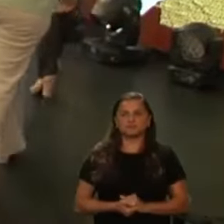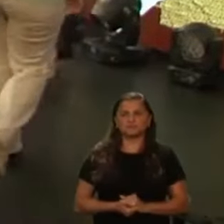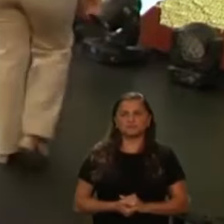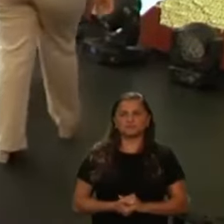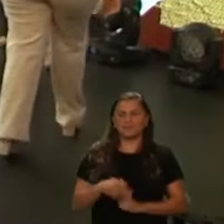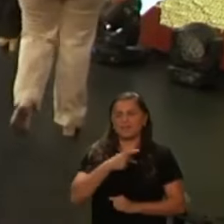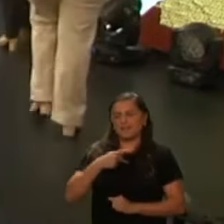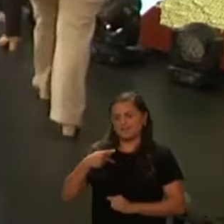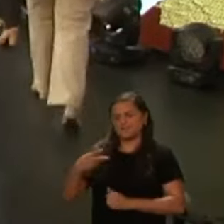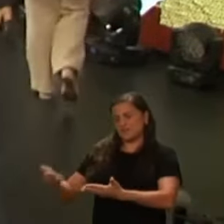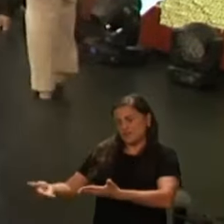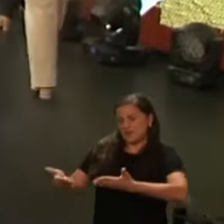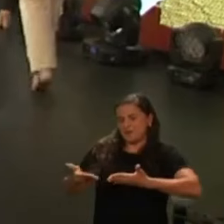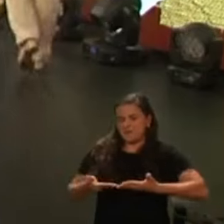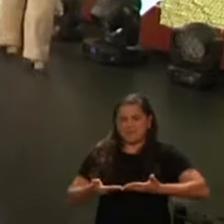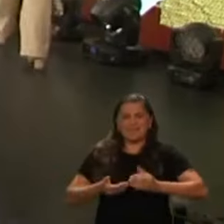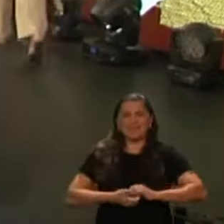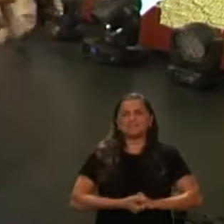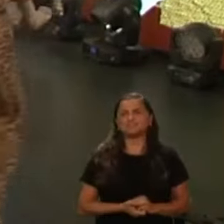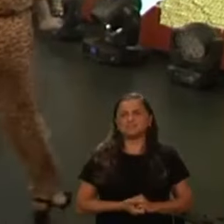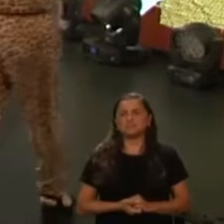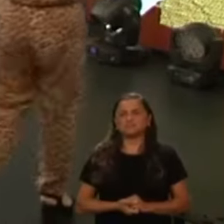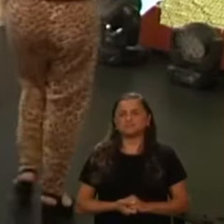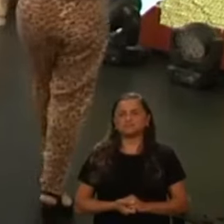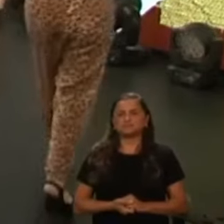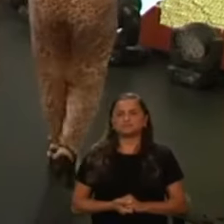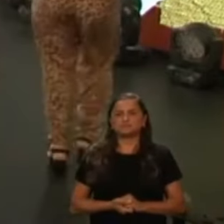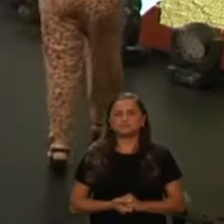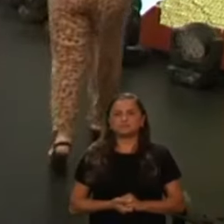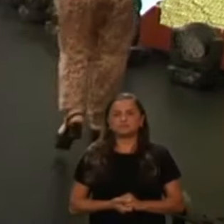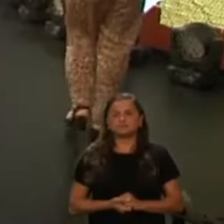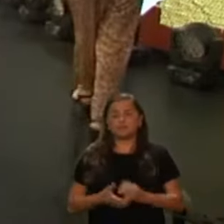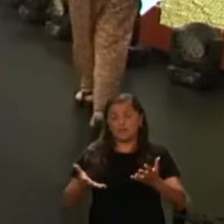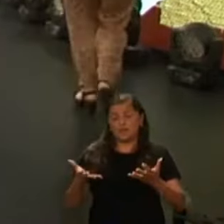aí ele e vocês vão se ajoelhar. Queria que você